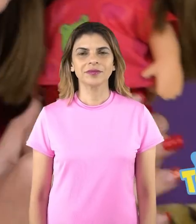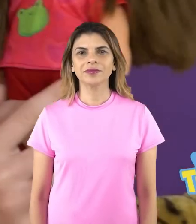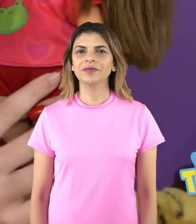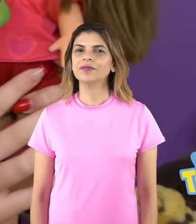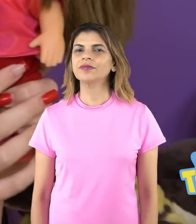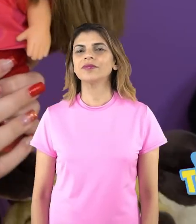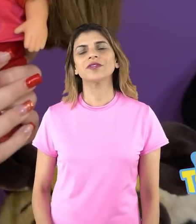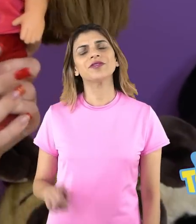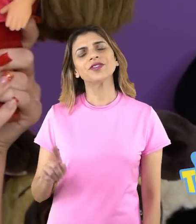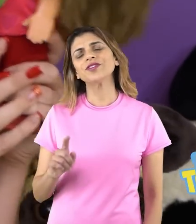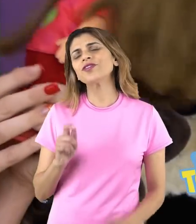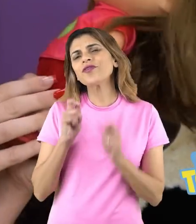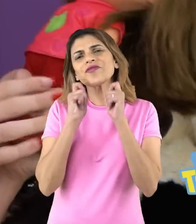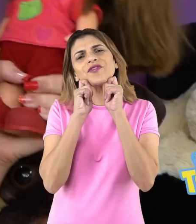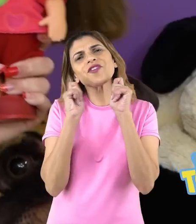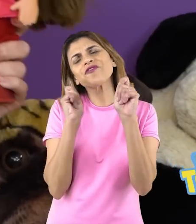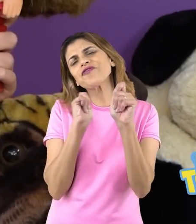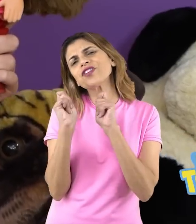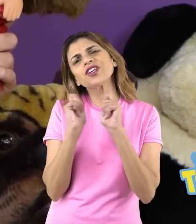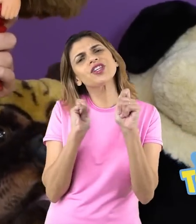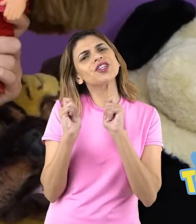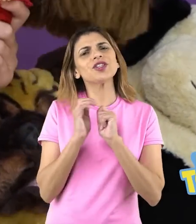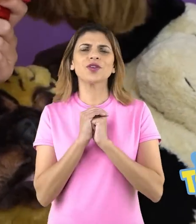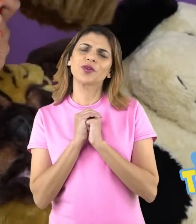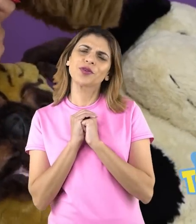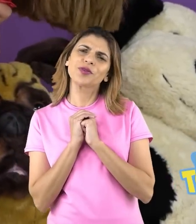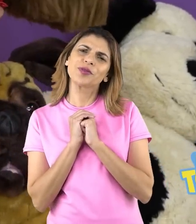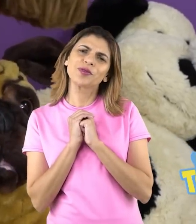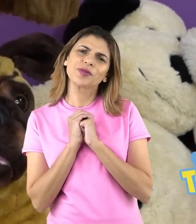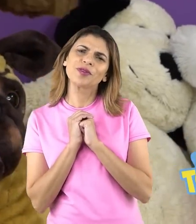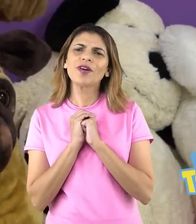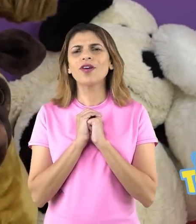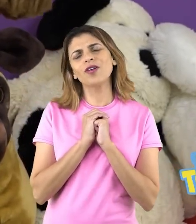ai vocês são tão fofinhos